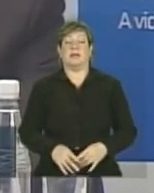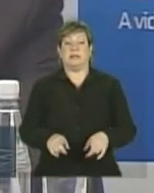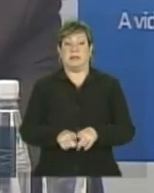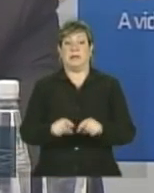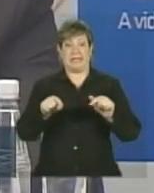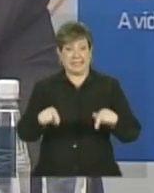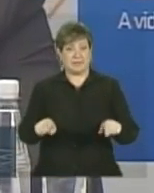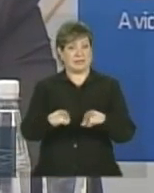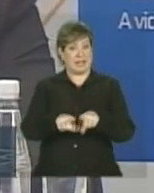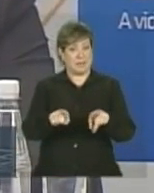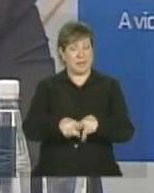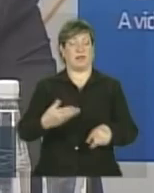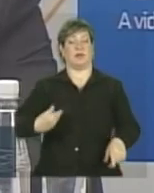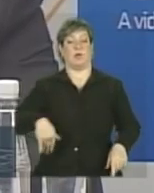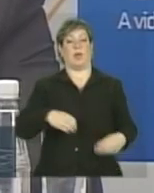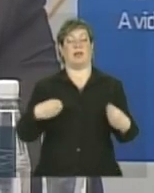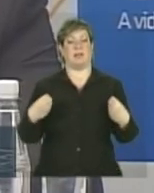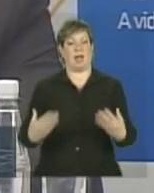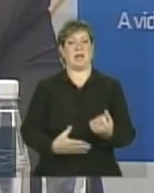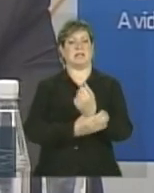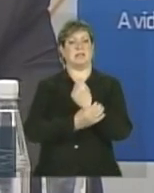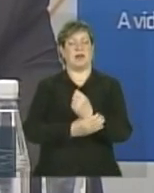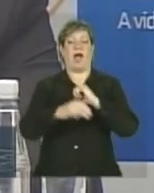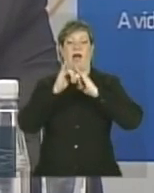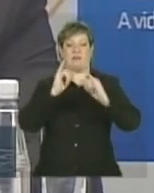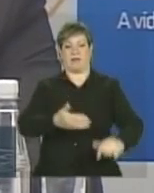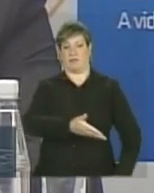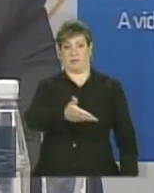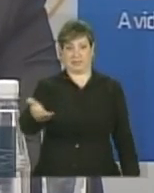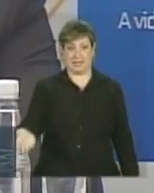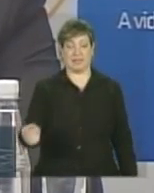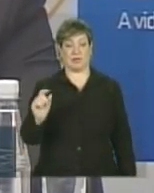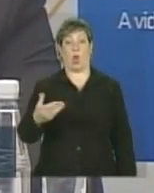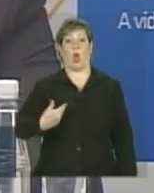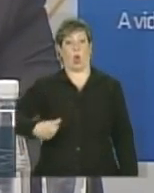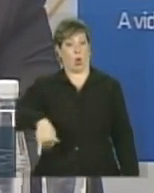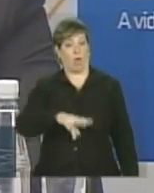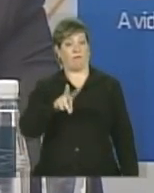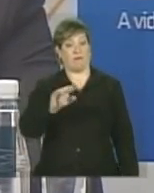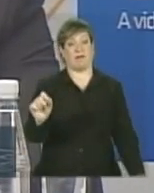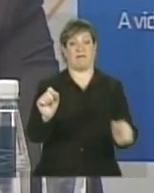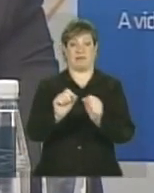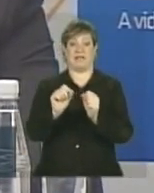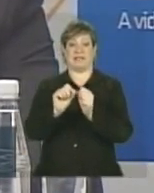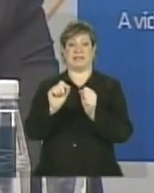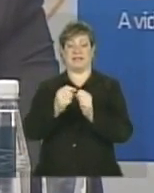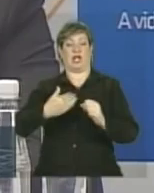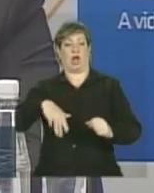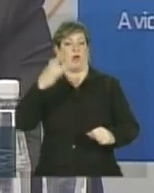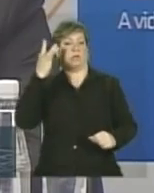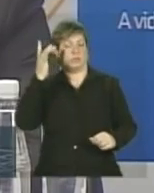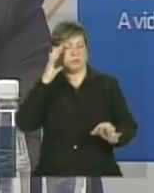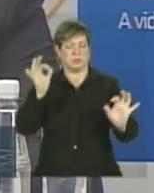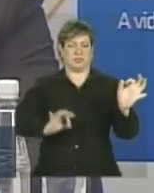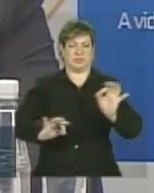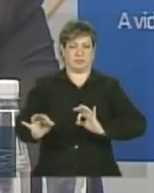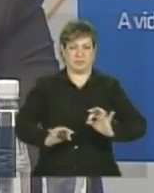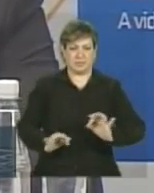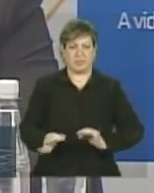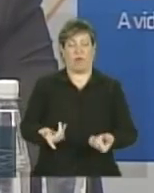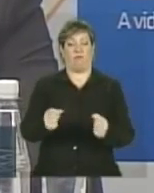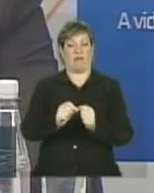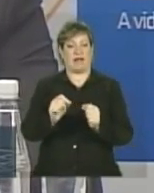isso também nos dá uma condição segura de dizer para os senhores que nós vamos fazer a nossa estratégia, ou